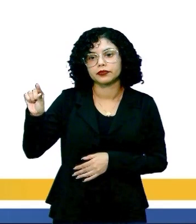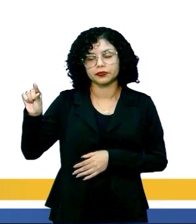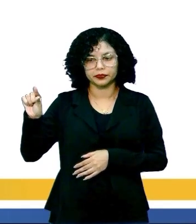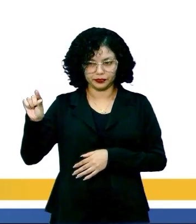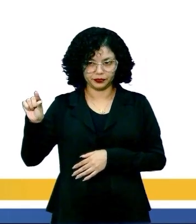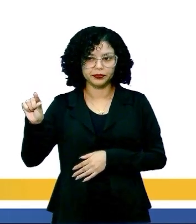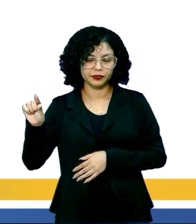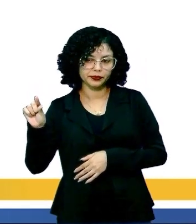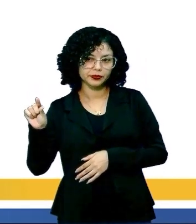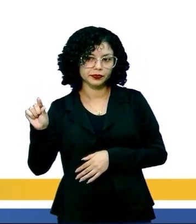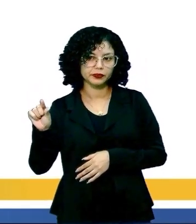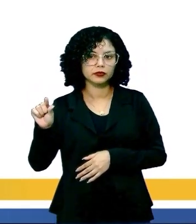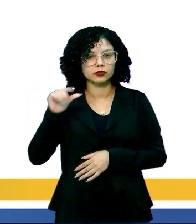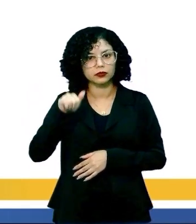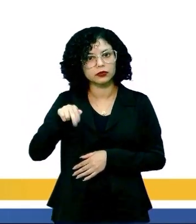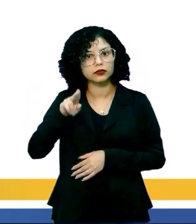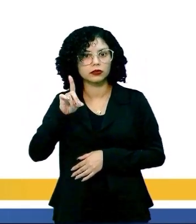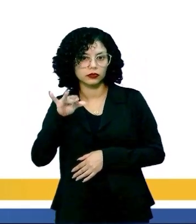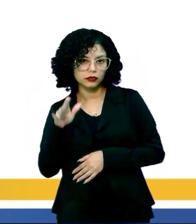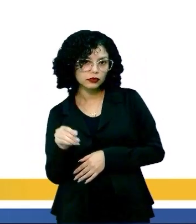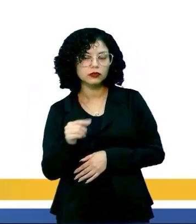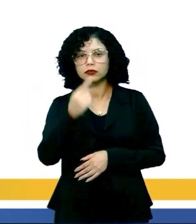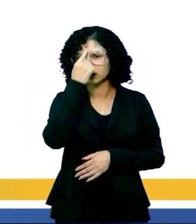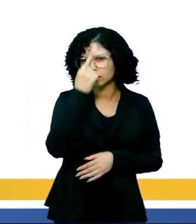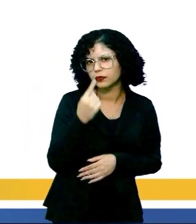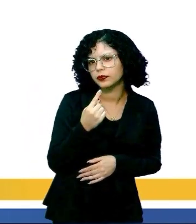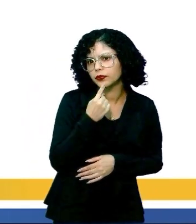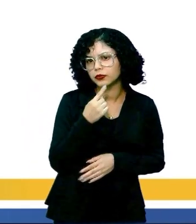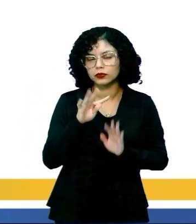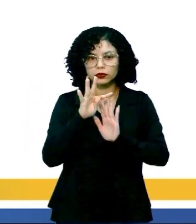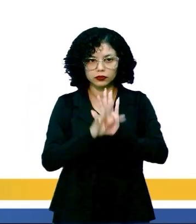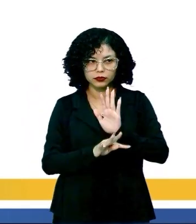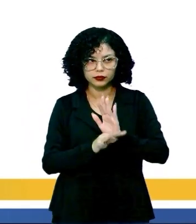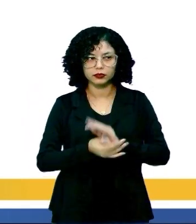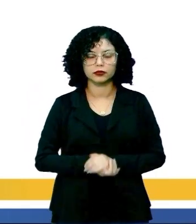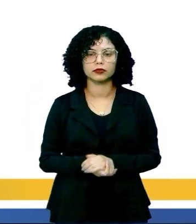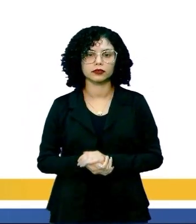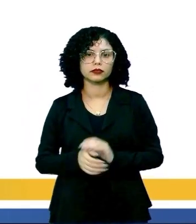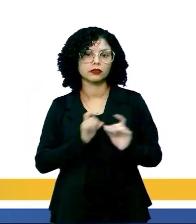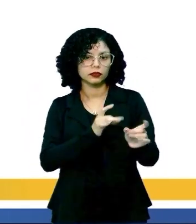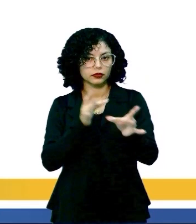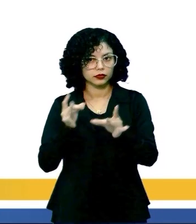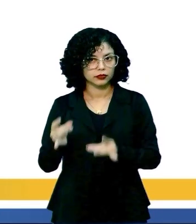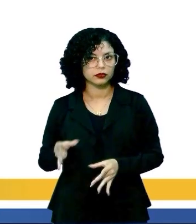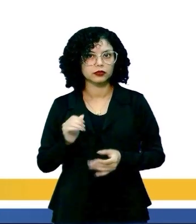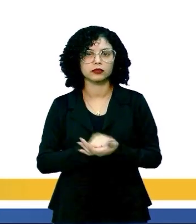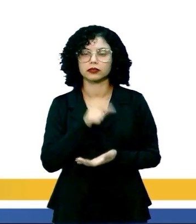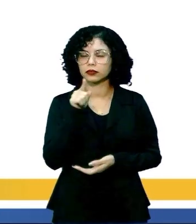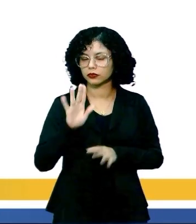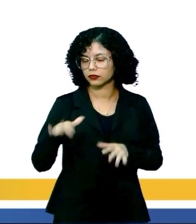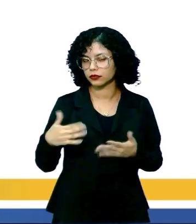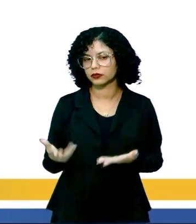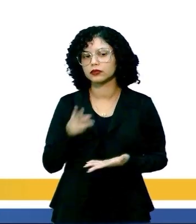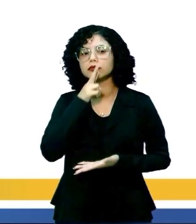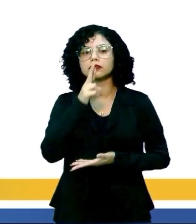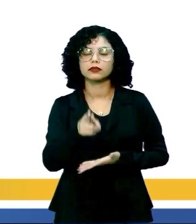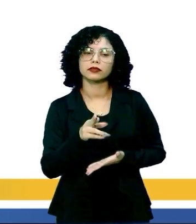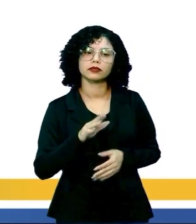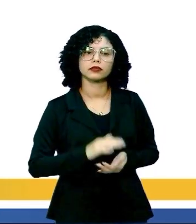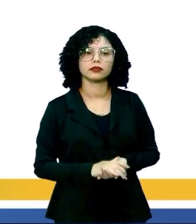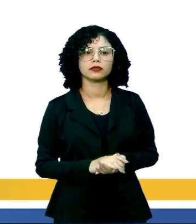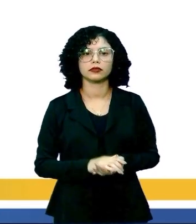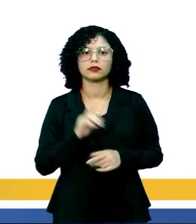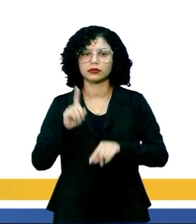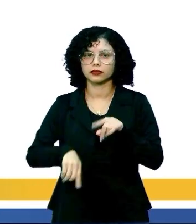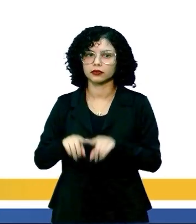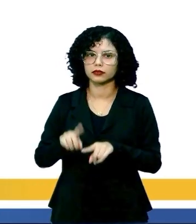né, que é o enunciado, seja uma imagem, seja um texto, que ela vai te dar uma dica de qual é a matéria,